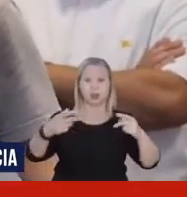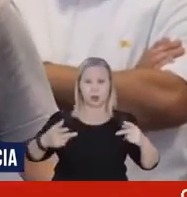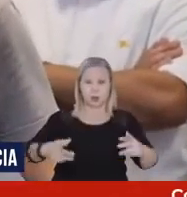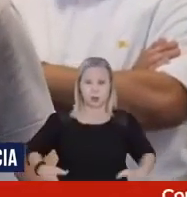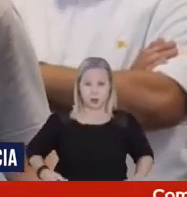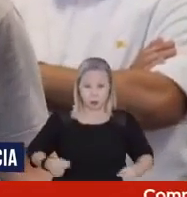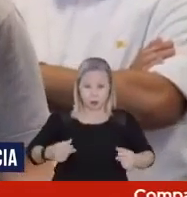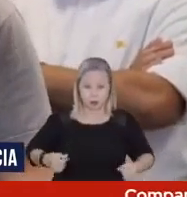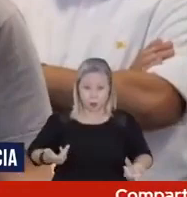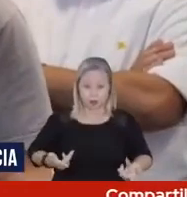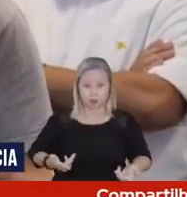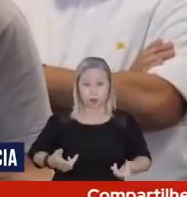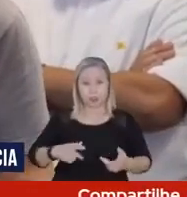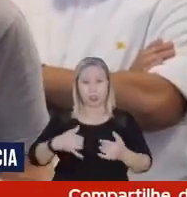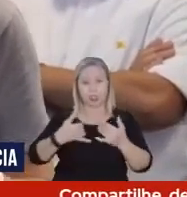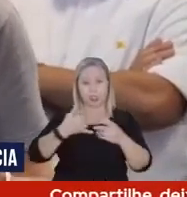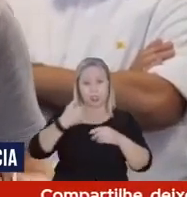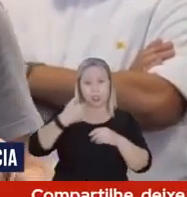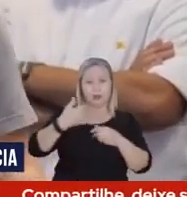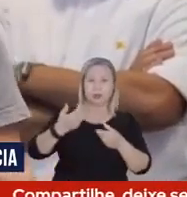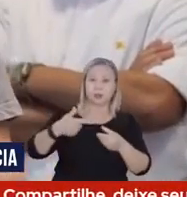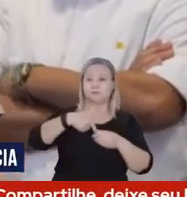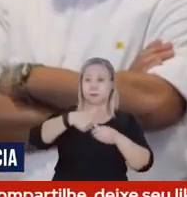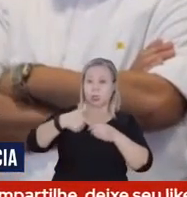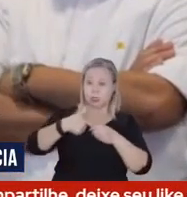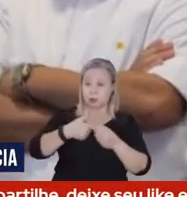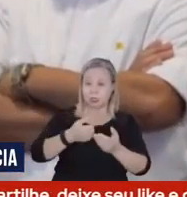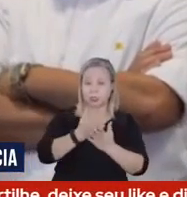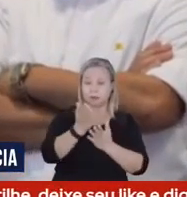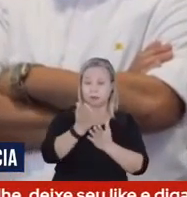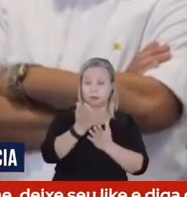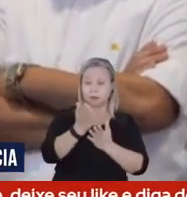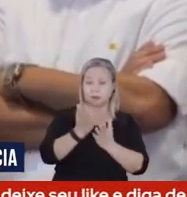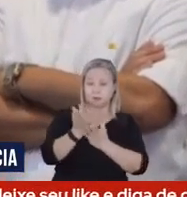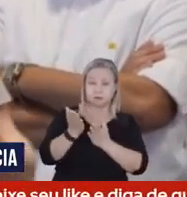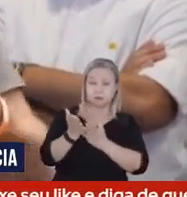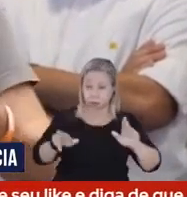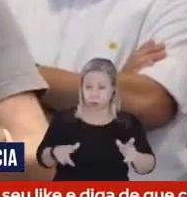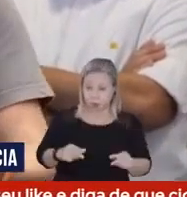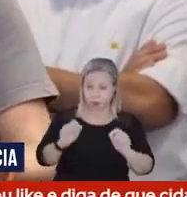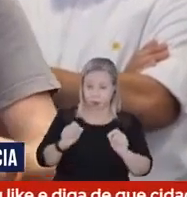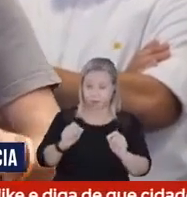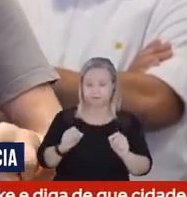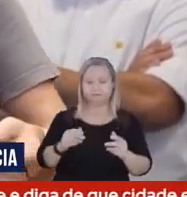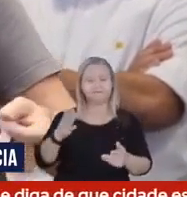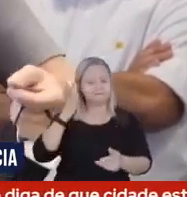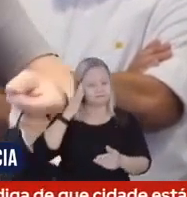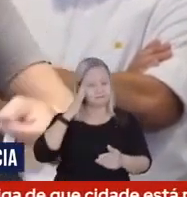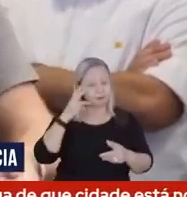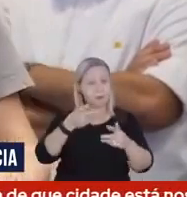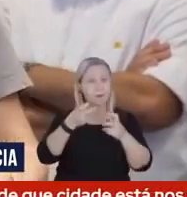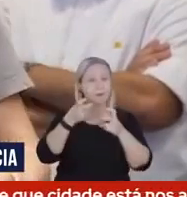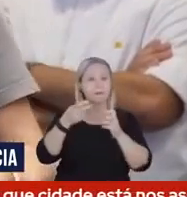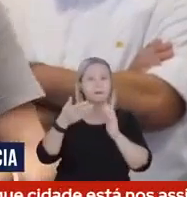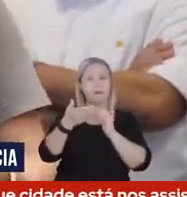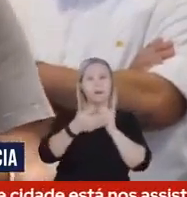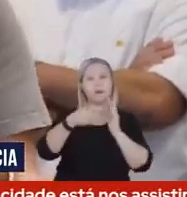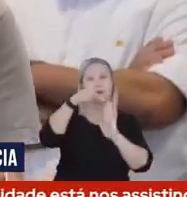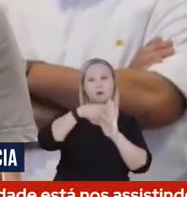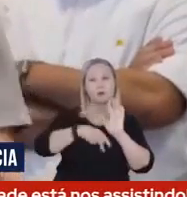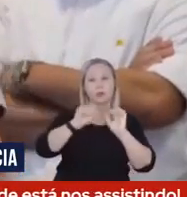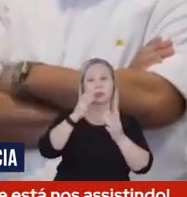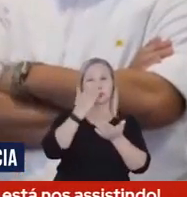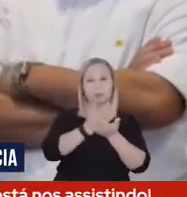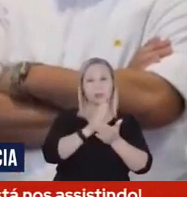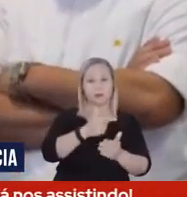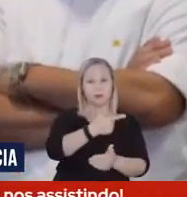derivados. Então, é fundamental perceber que todo o projeto construído e que termina em 2014, ou que é abortado em 2014,